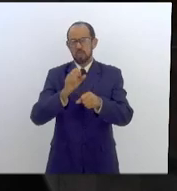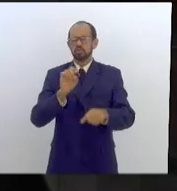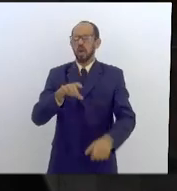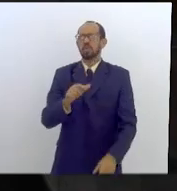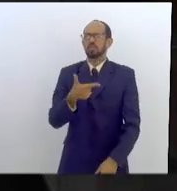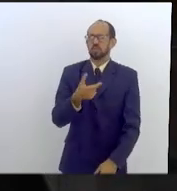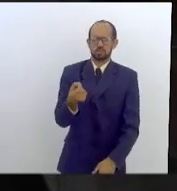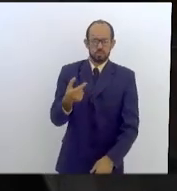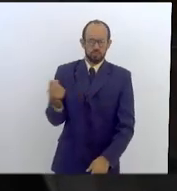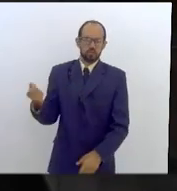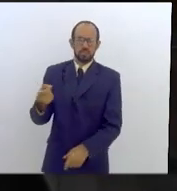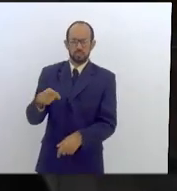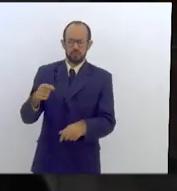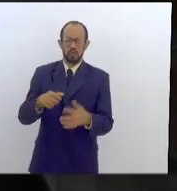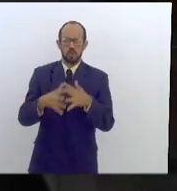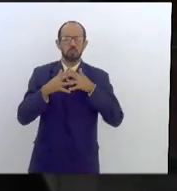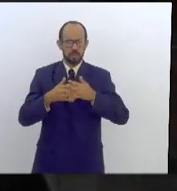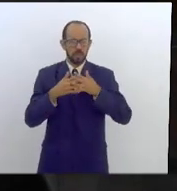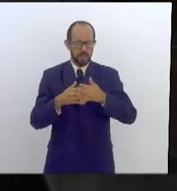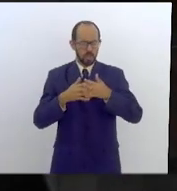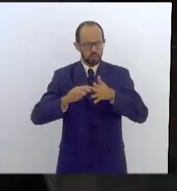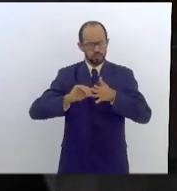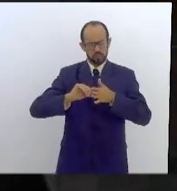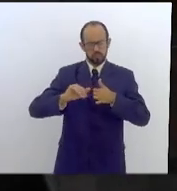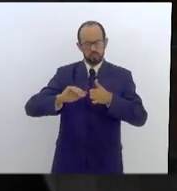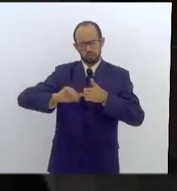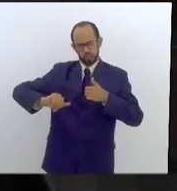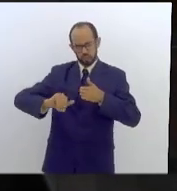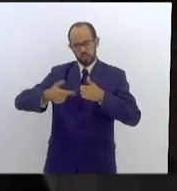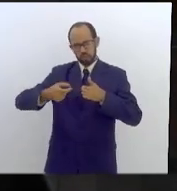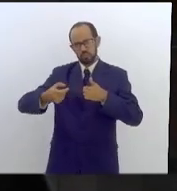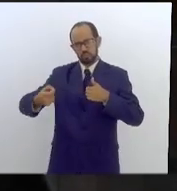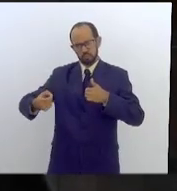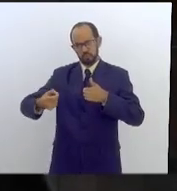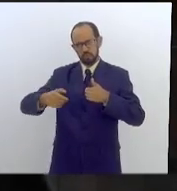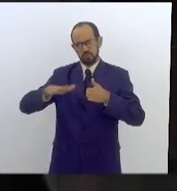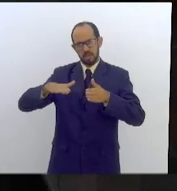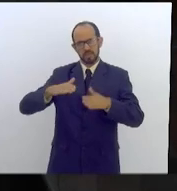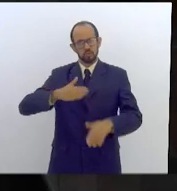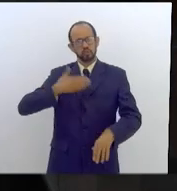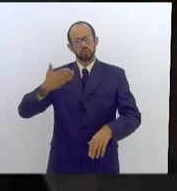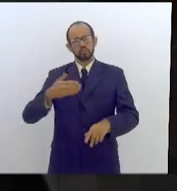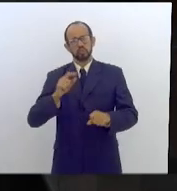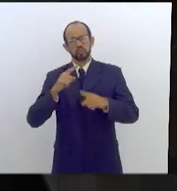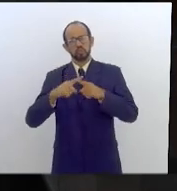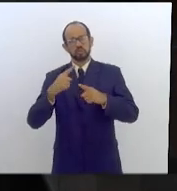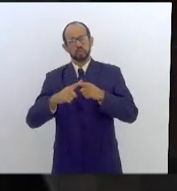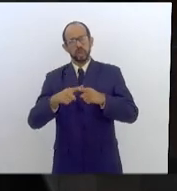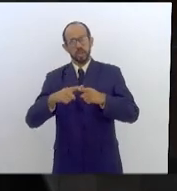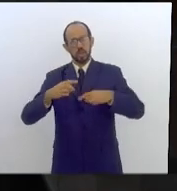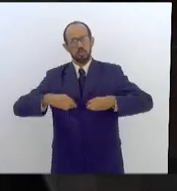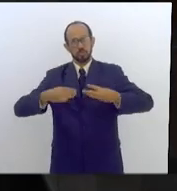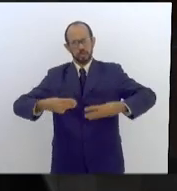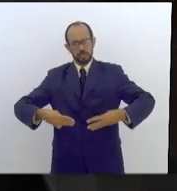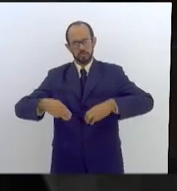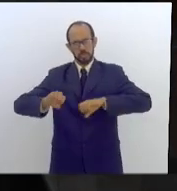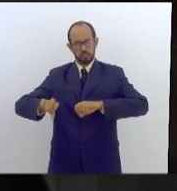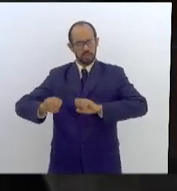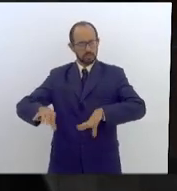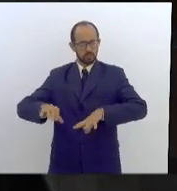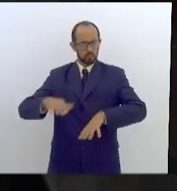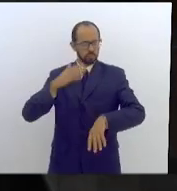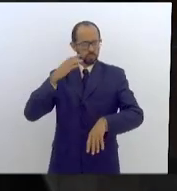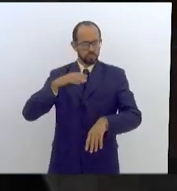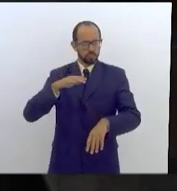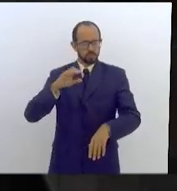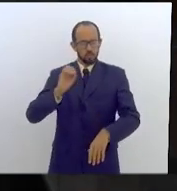ápice o ápice da da pandemia O que é surpreendente é que o inexpressivo o ministro da educação que ninguém sabe quem é ninguém